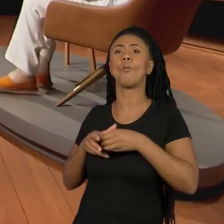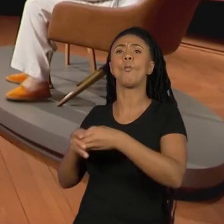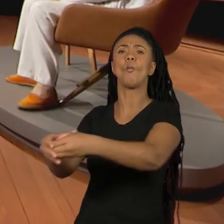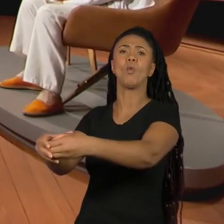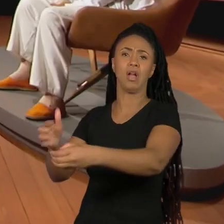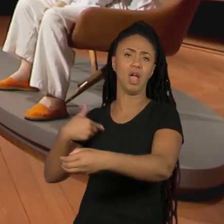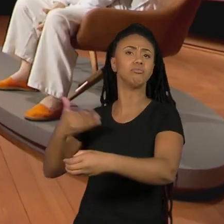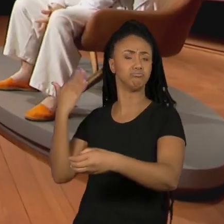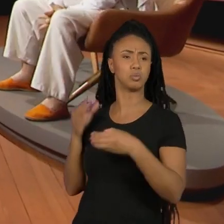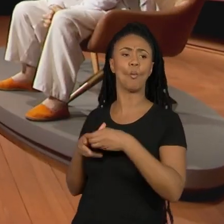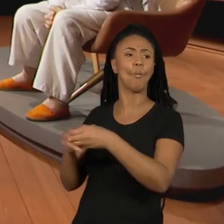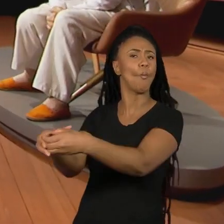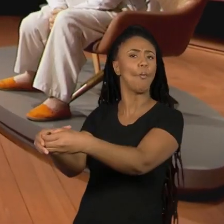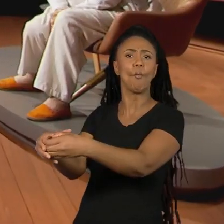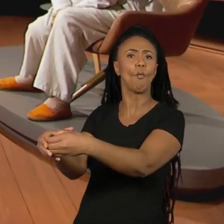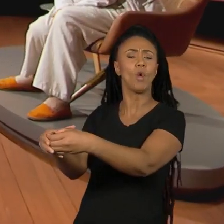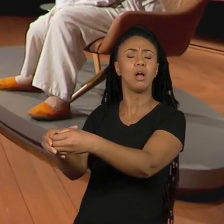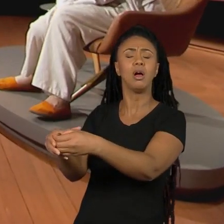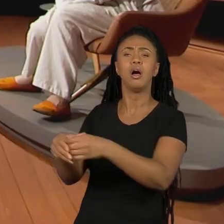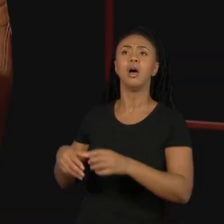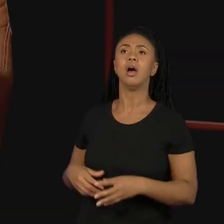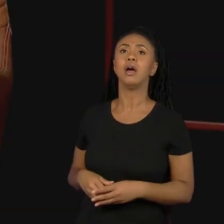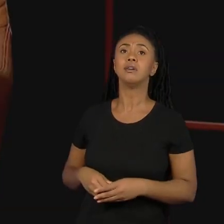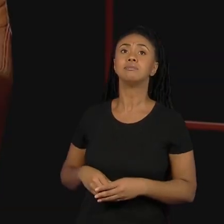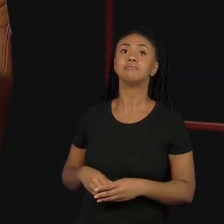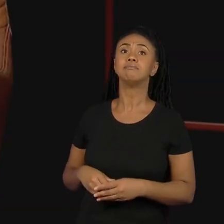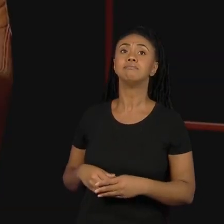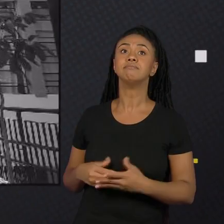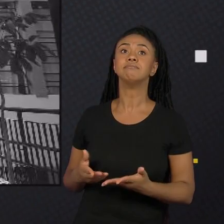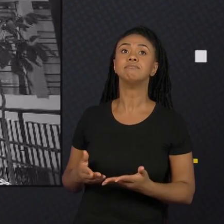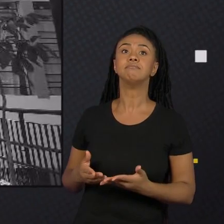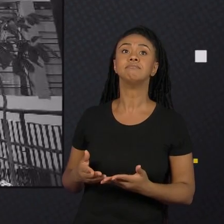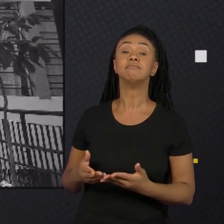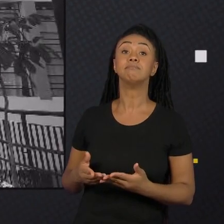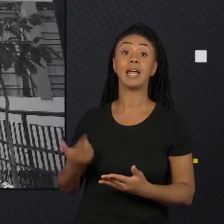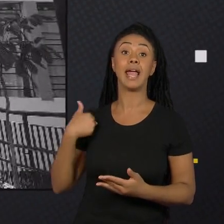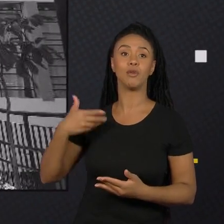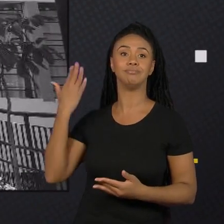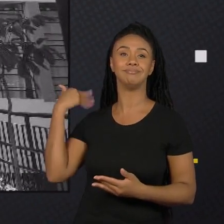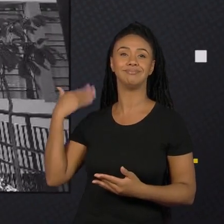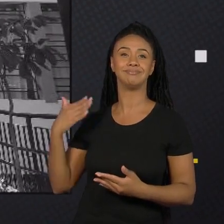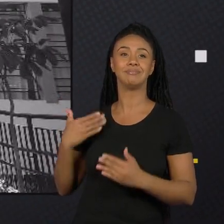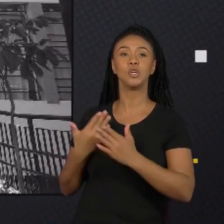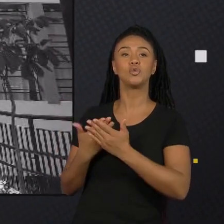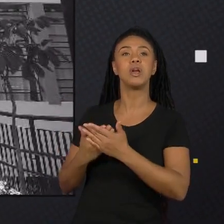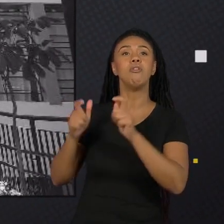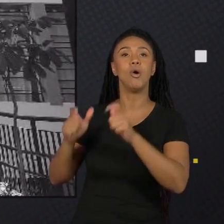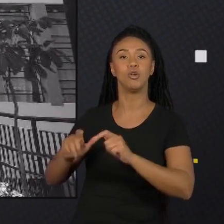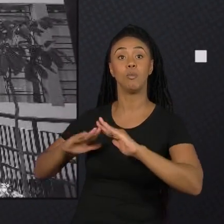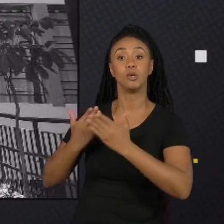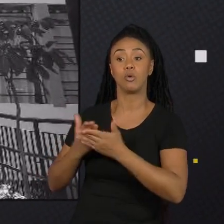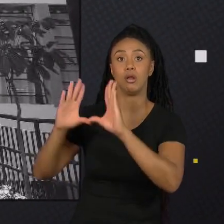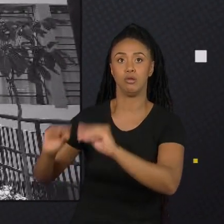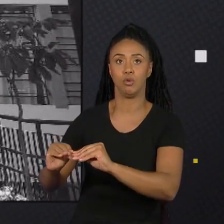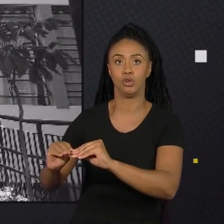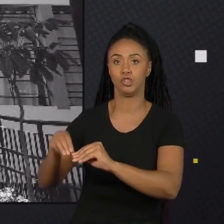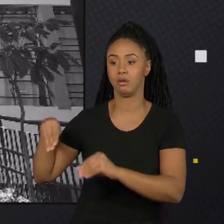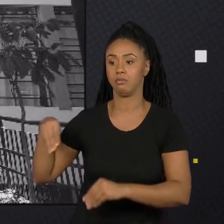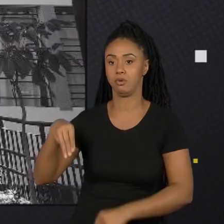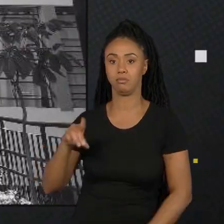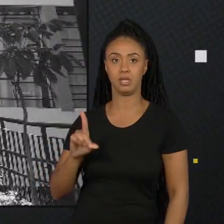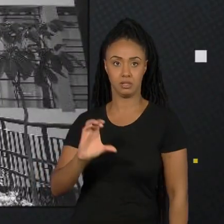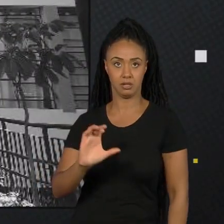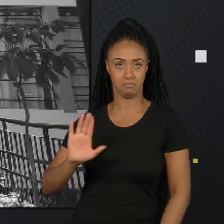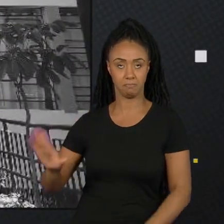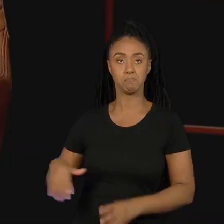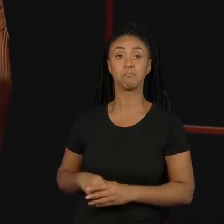E eu estudava numa escola noturna, MMDC. E um cara,